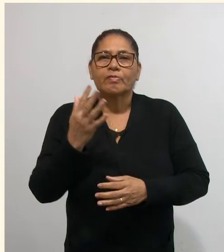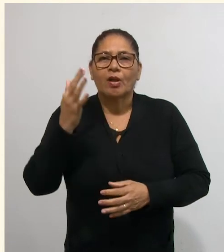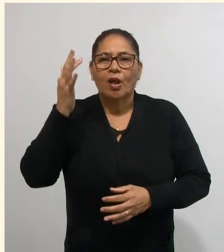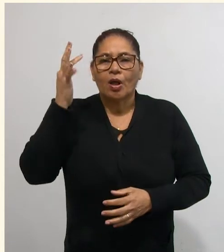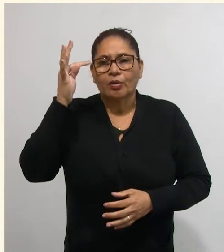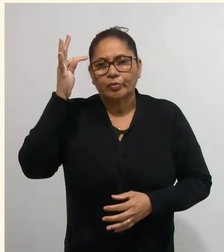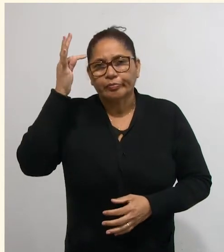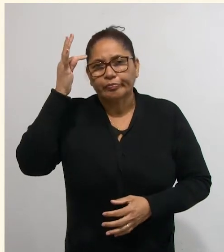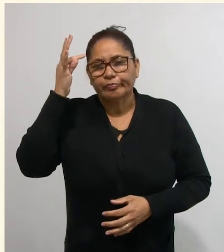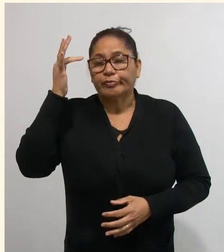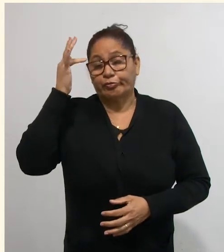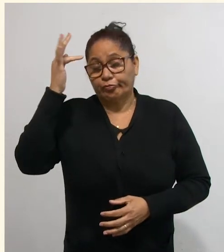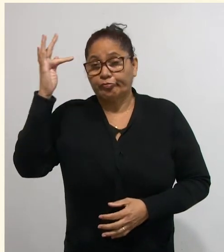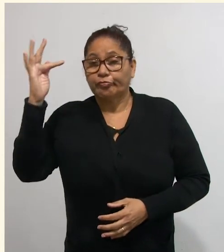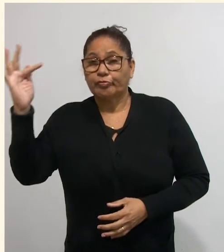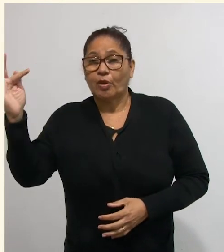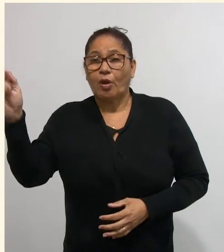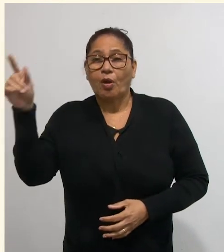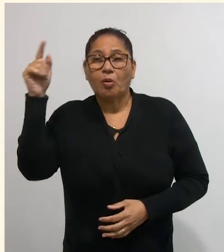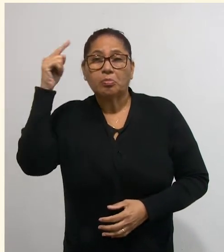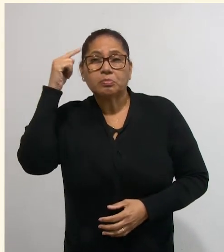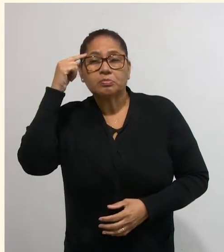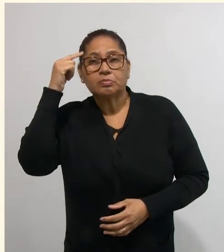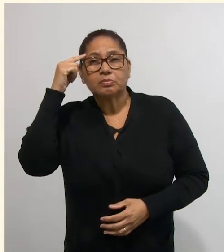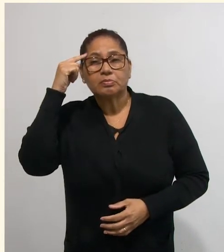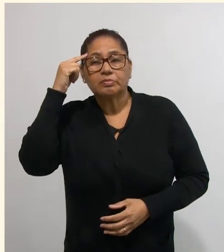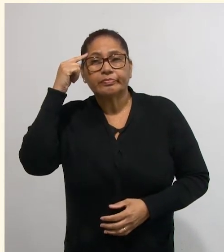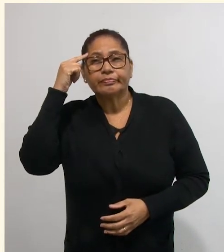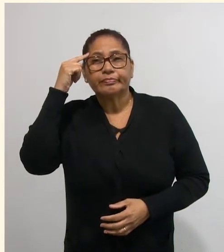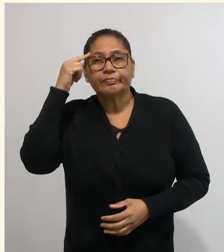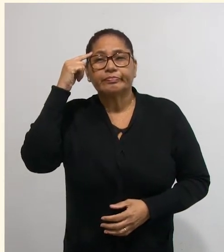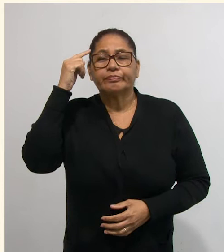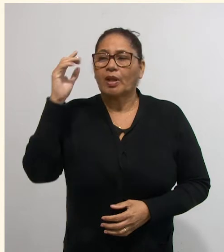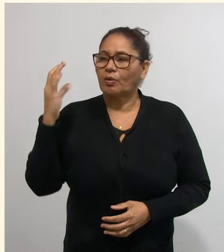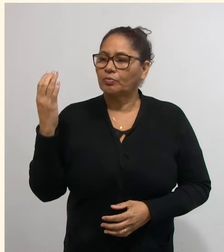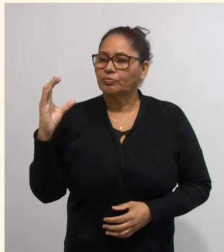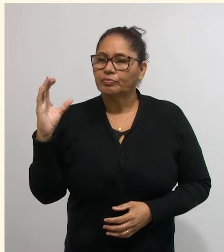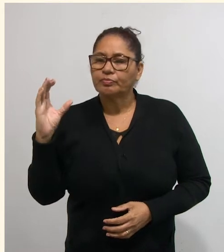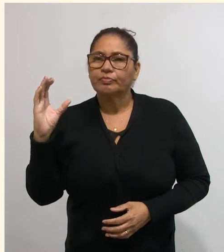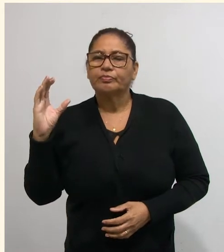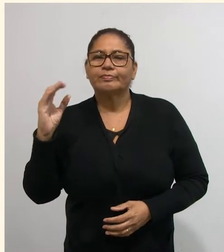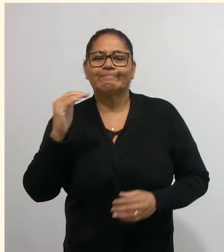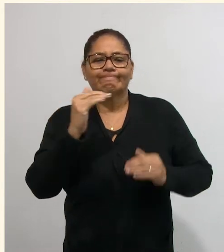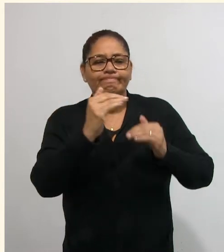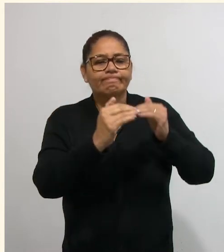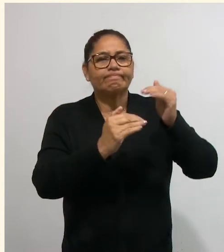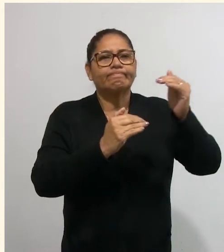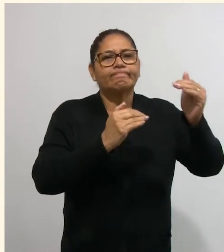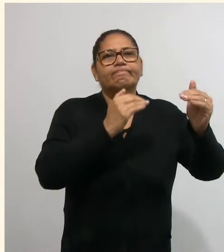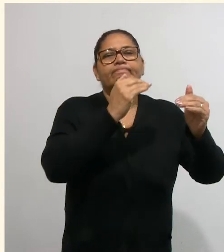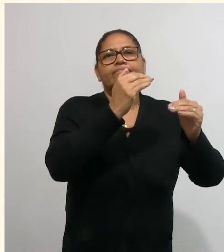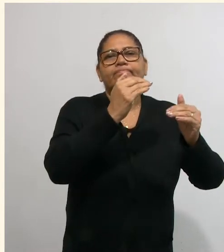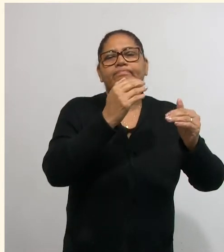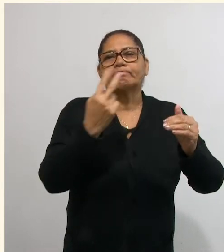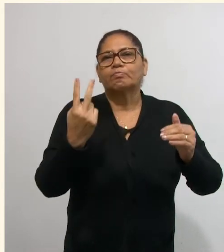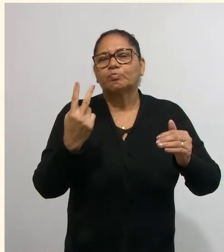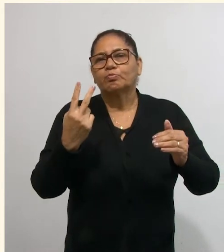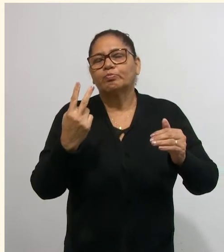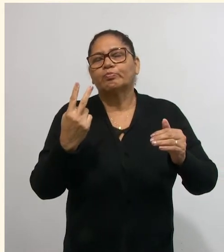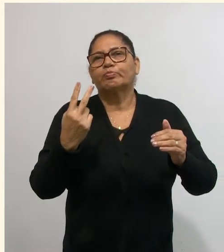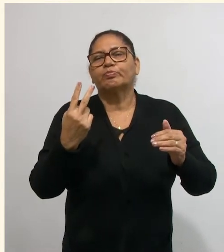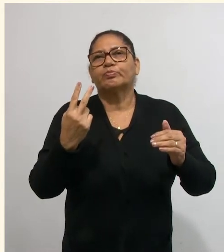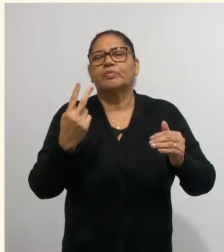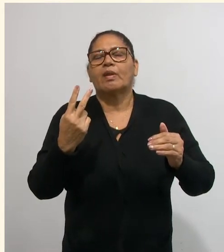filósofos, dos pensadores, a ciência passou a se desenvolver mais e nós tivemos duas grandes correntes que teve grande